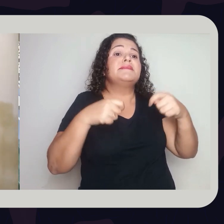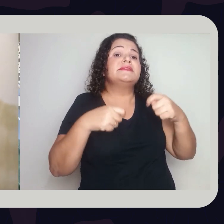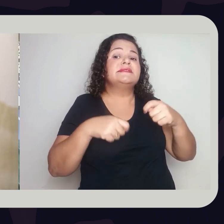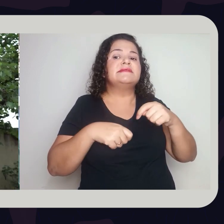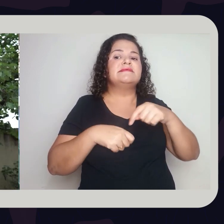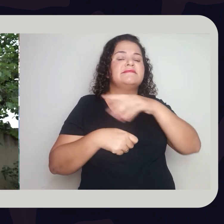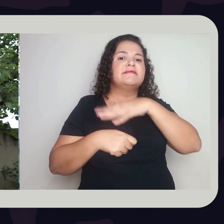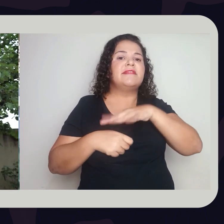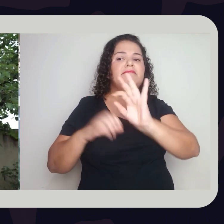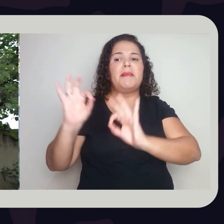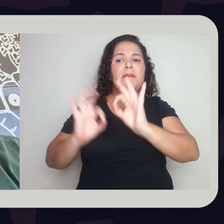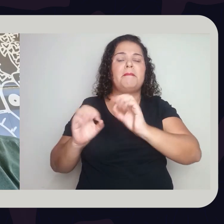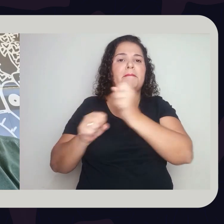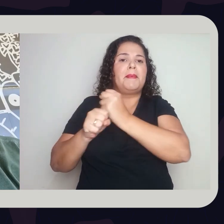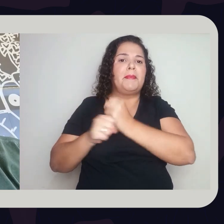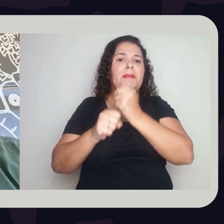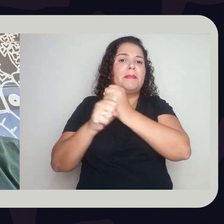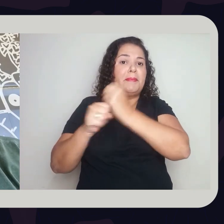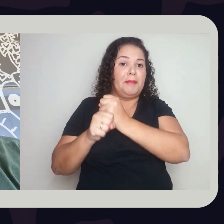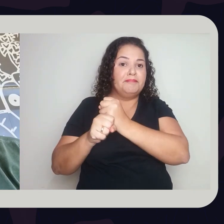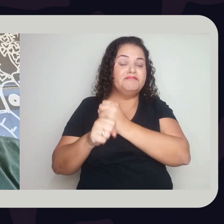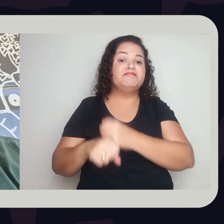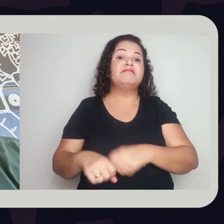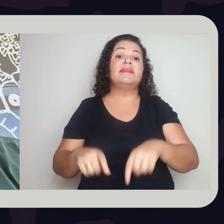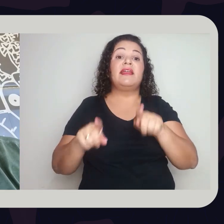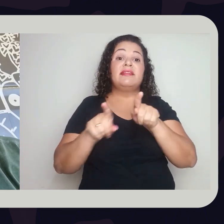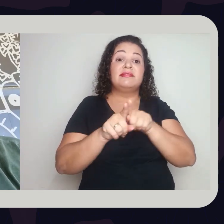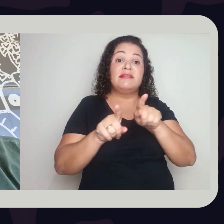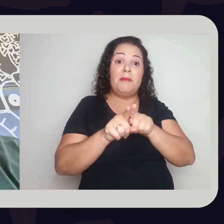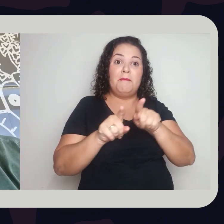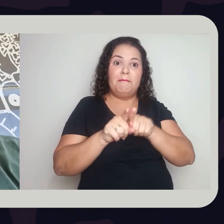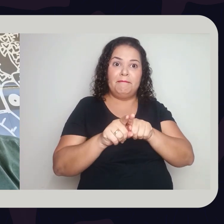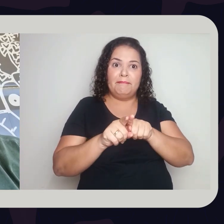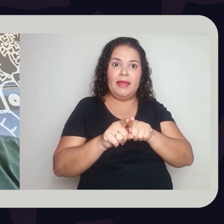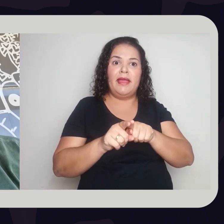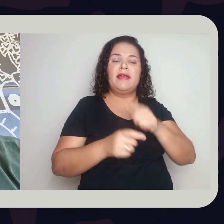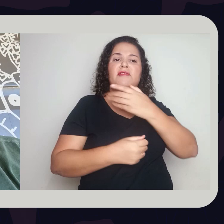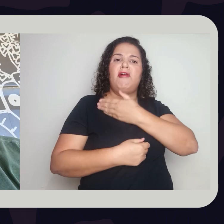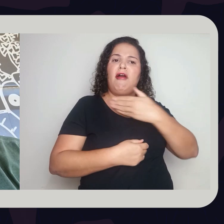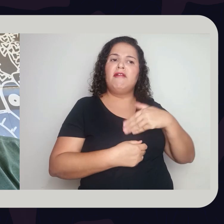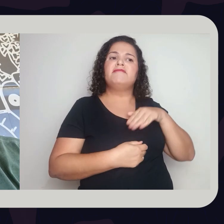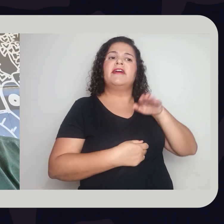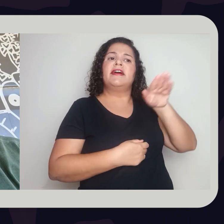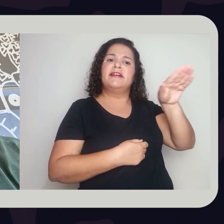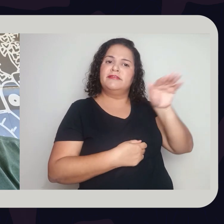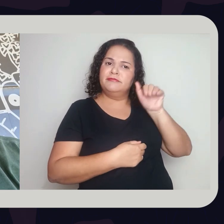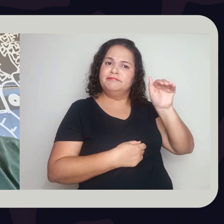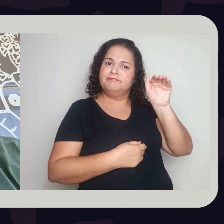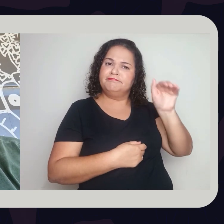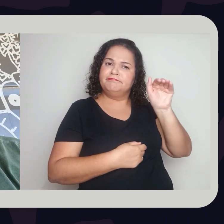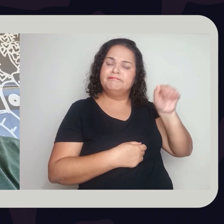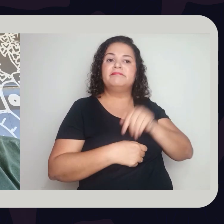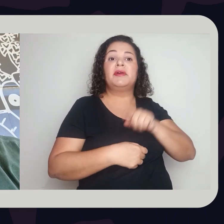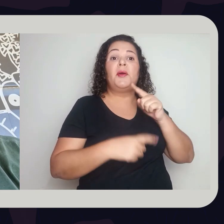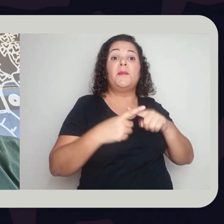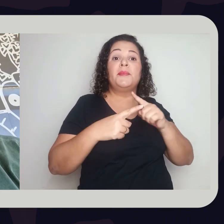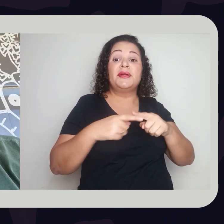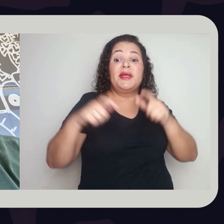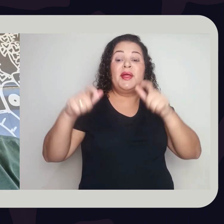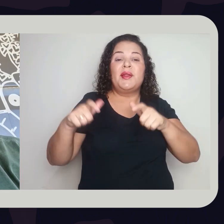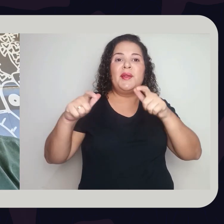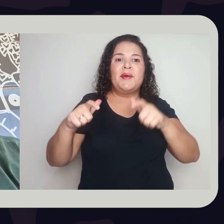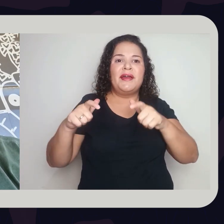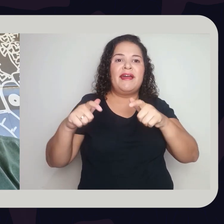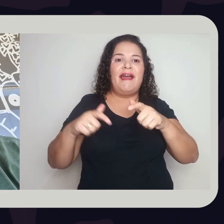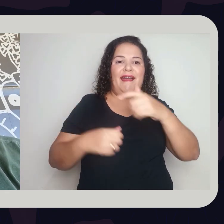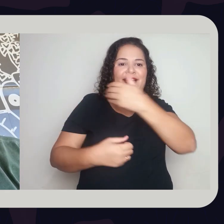que eles querem, desejam também para esse espaço. Falamos também com o poder público, né? Convocamos